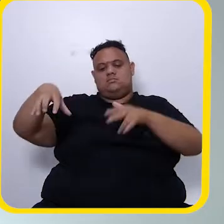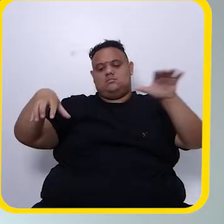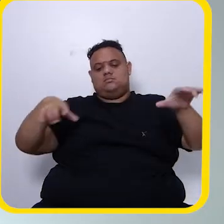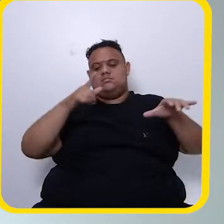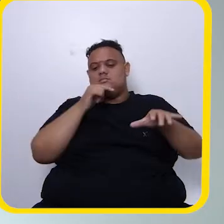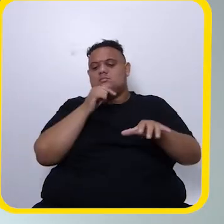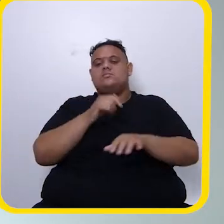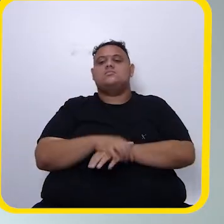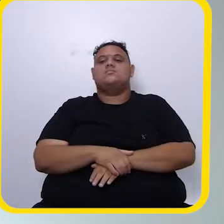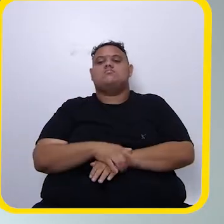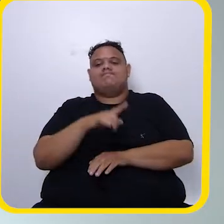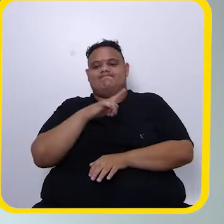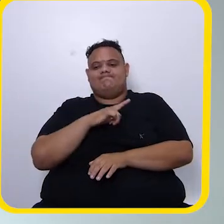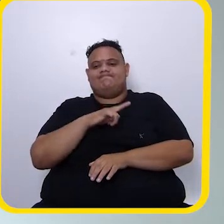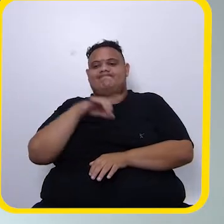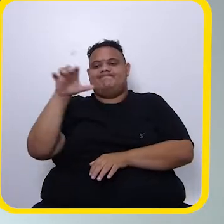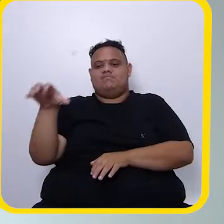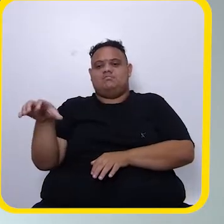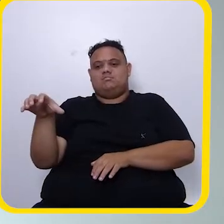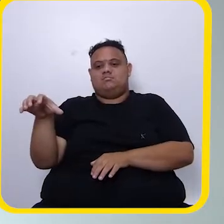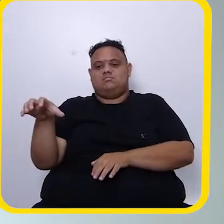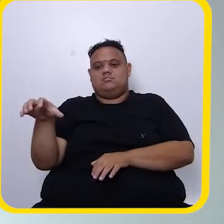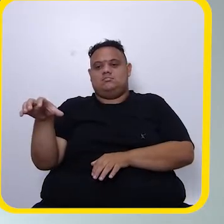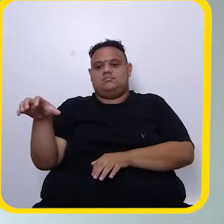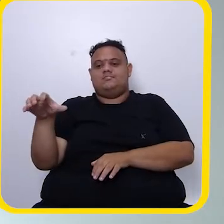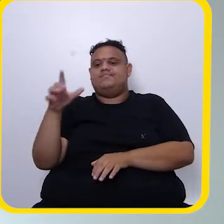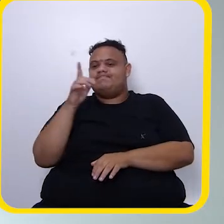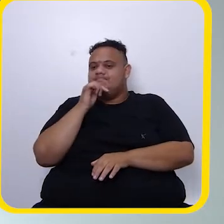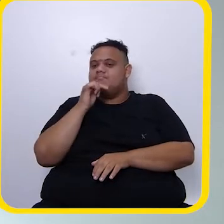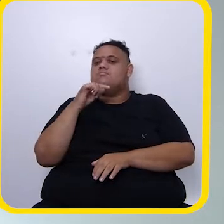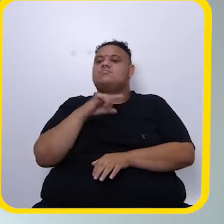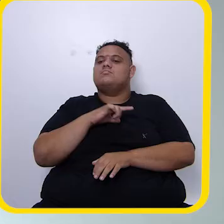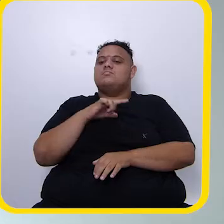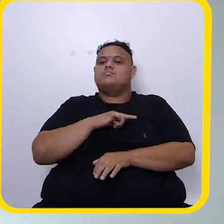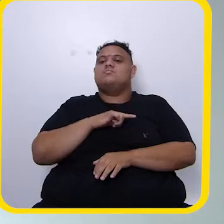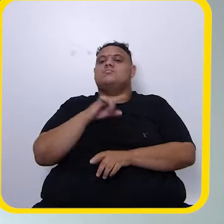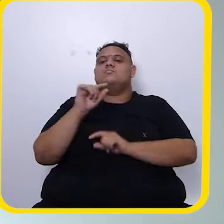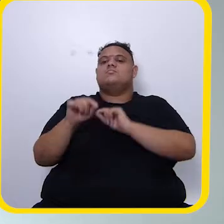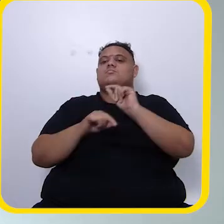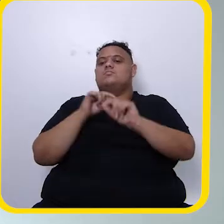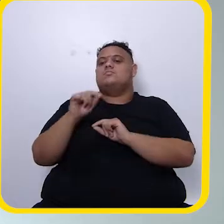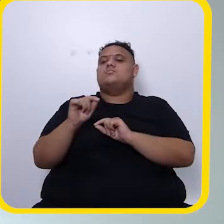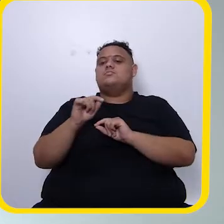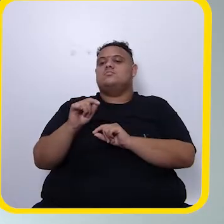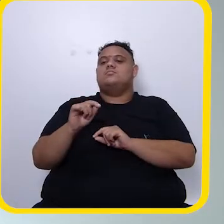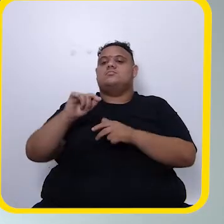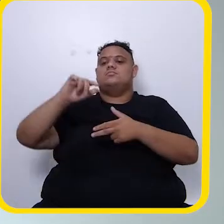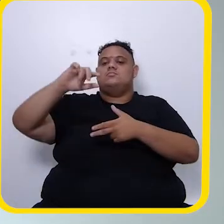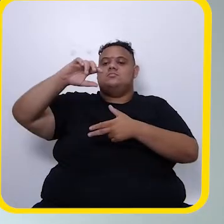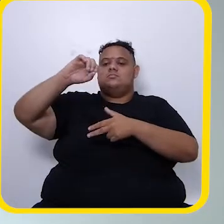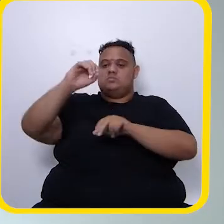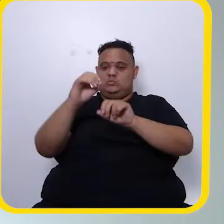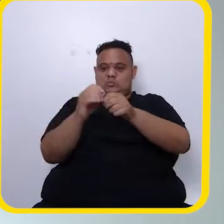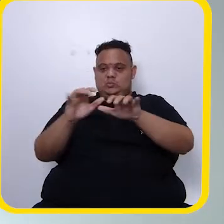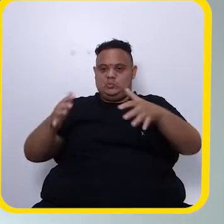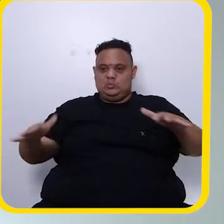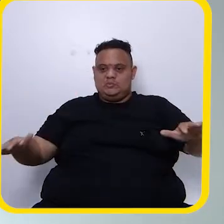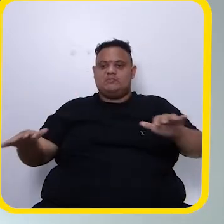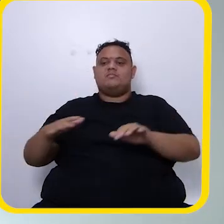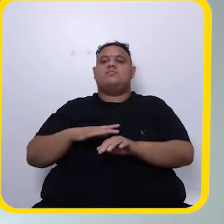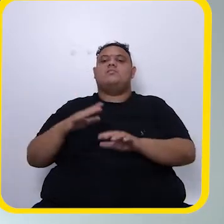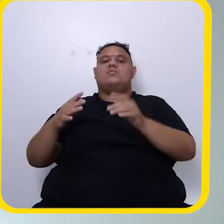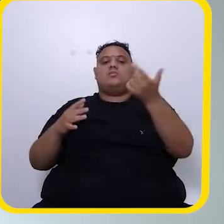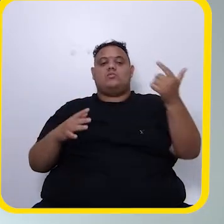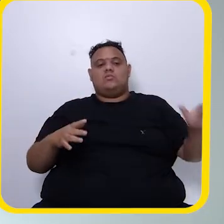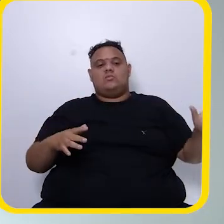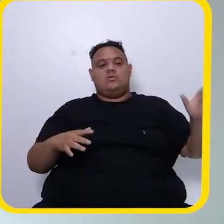a América Central está de um lado dele, né, de um lado desse subcontinente está o Oceano Atlântico, do outro